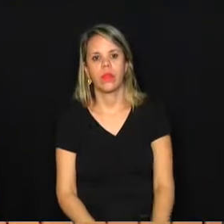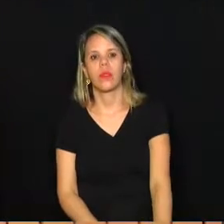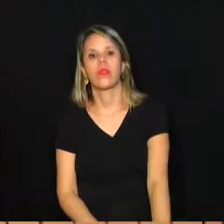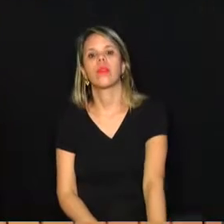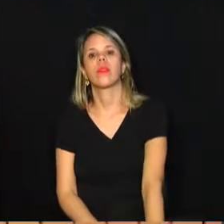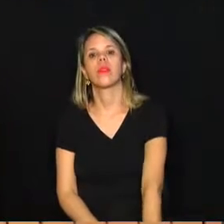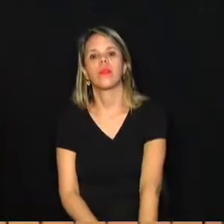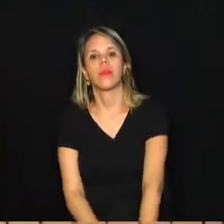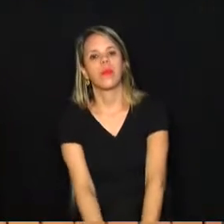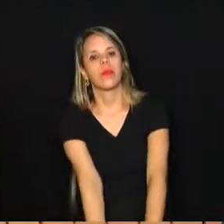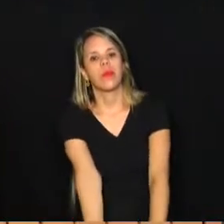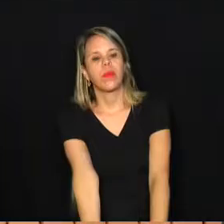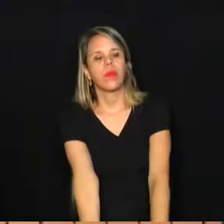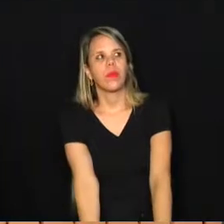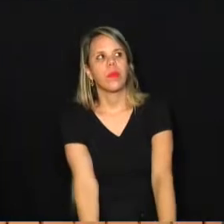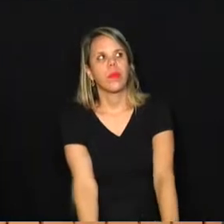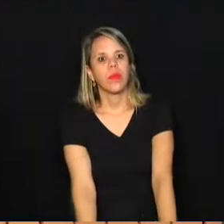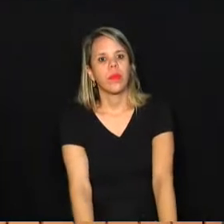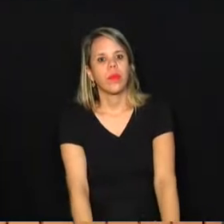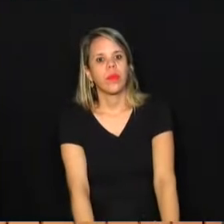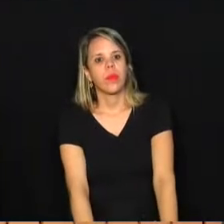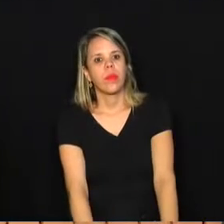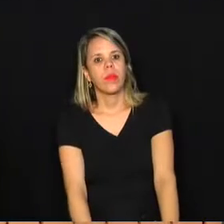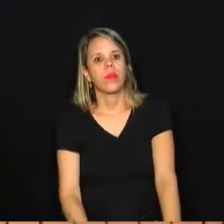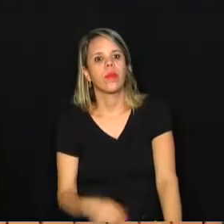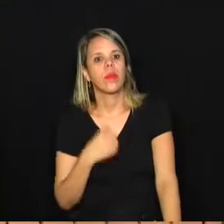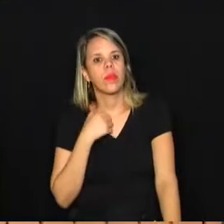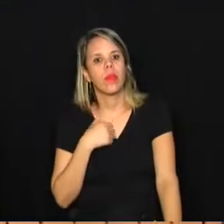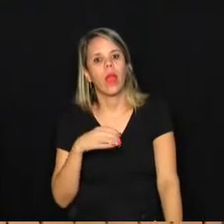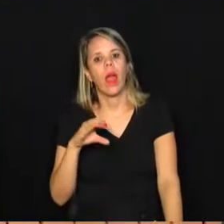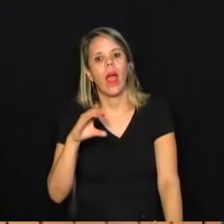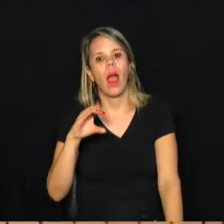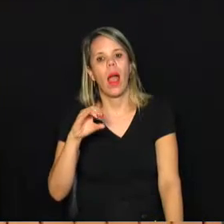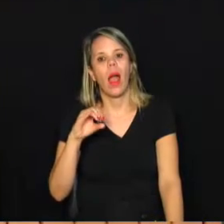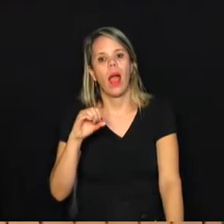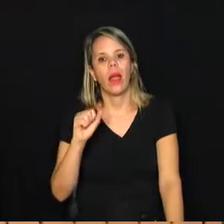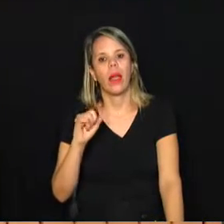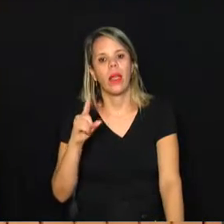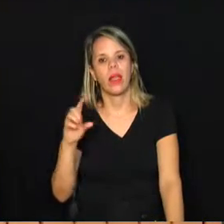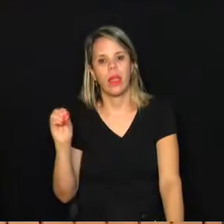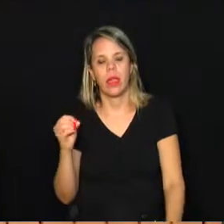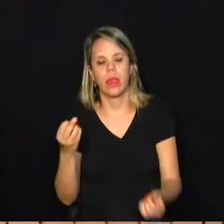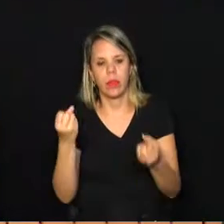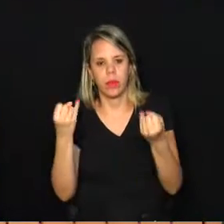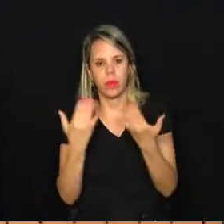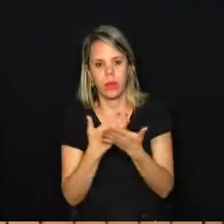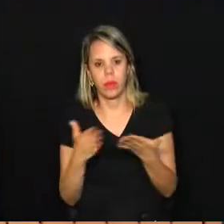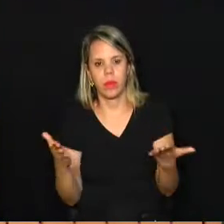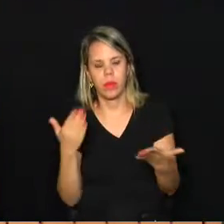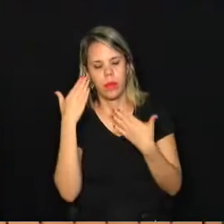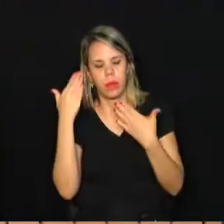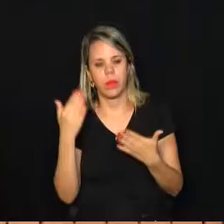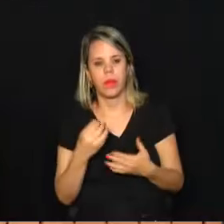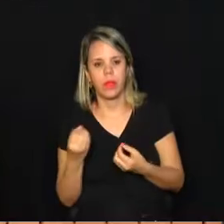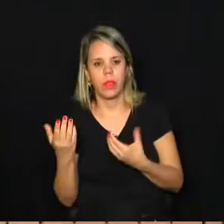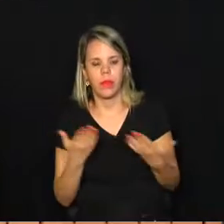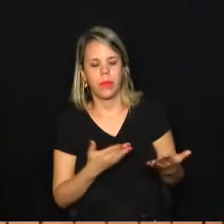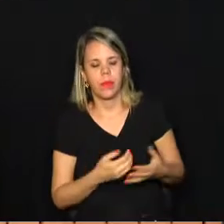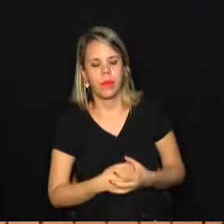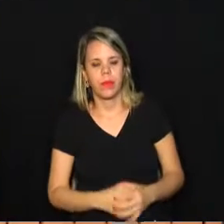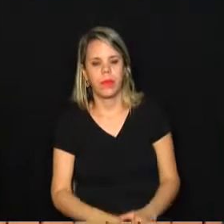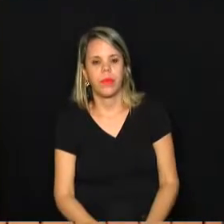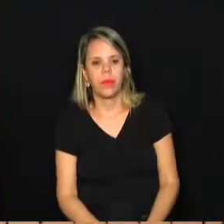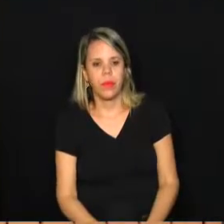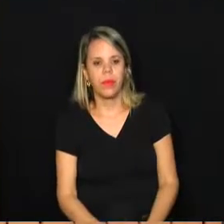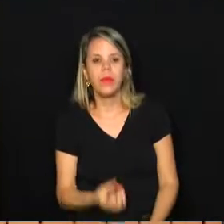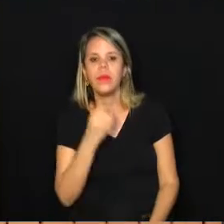Falar sem o microfone. Caiado, você quer fazer a sua consideração, por favor? Obrigado. Seja bem-vindo aí.